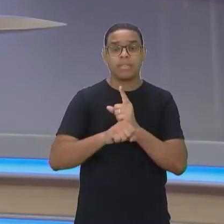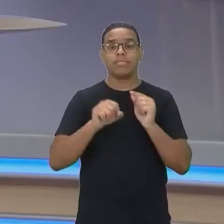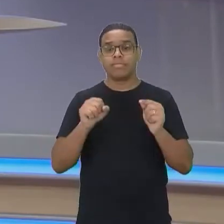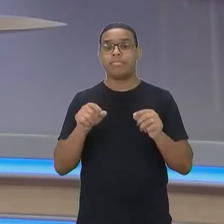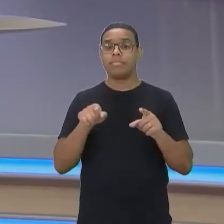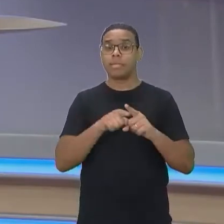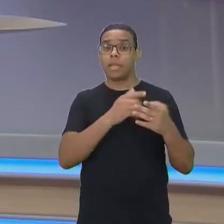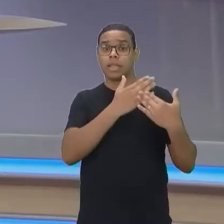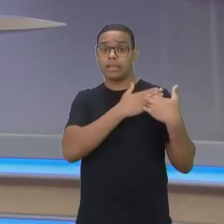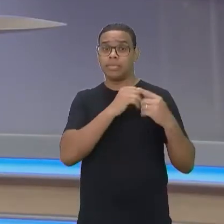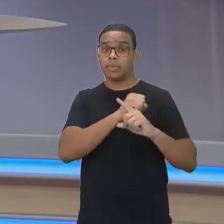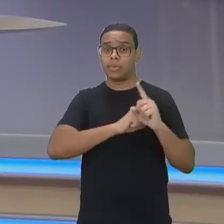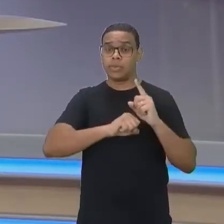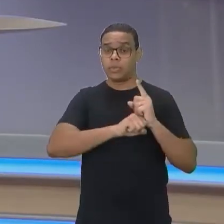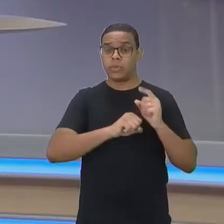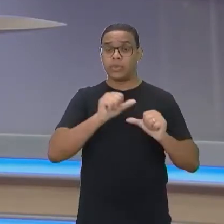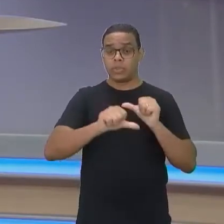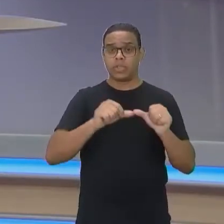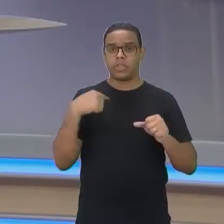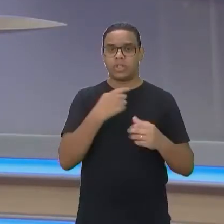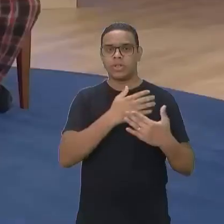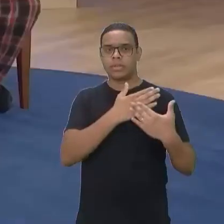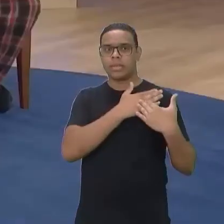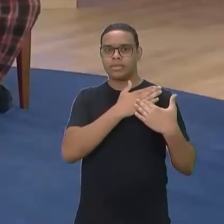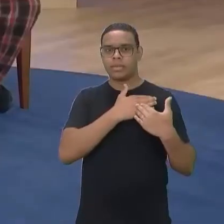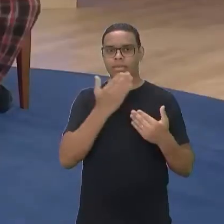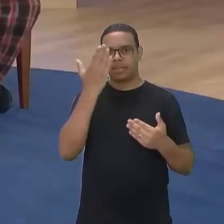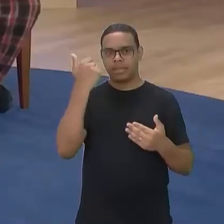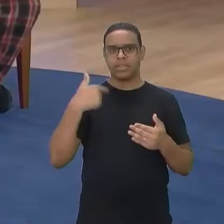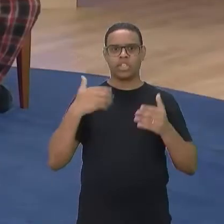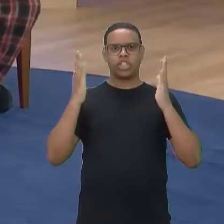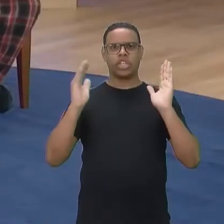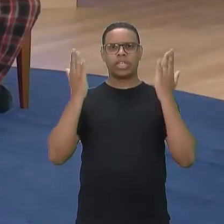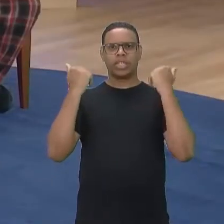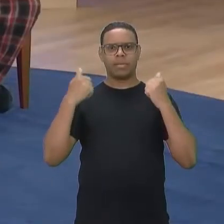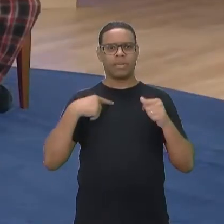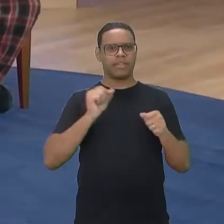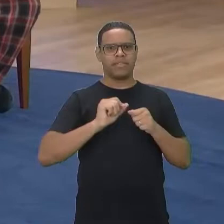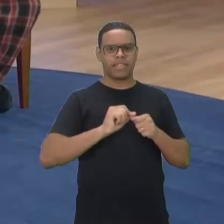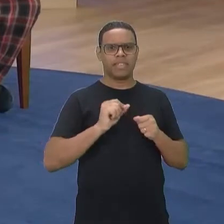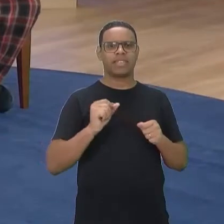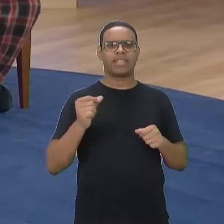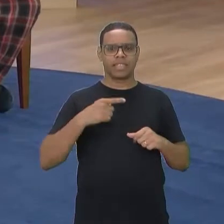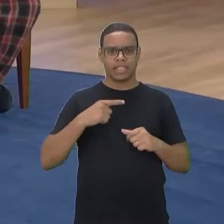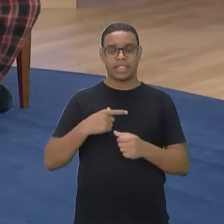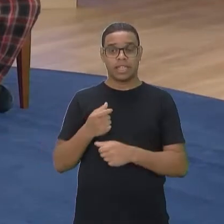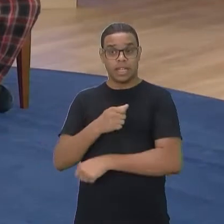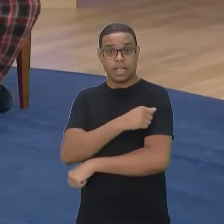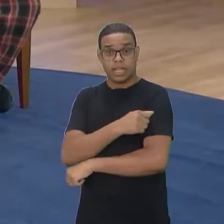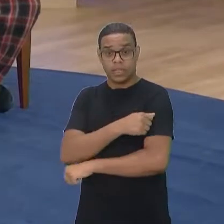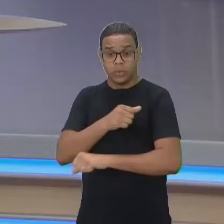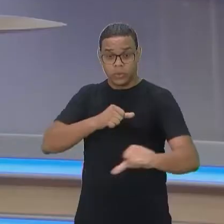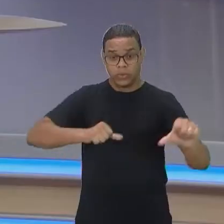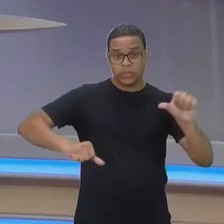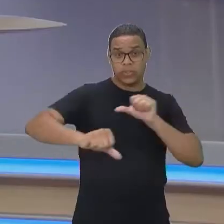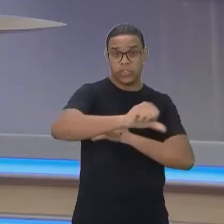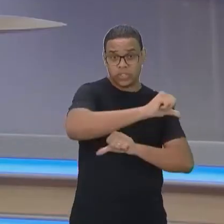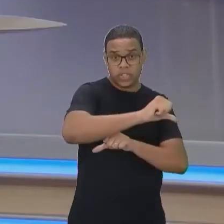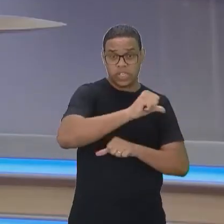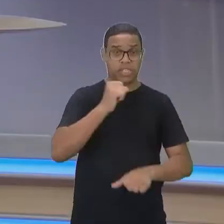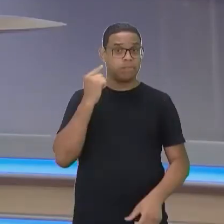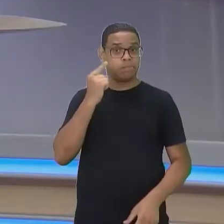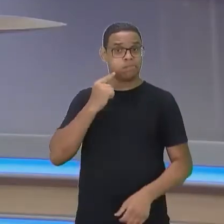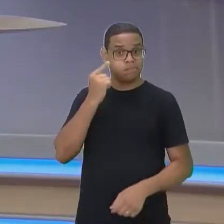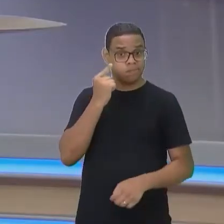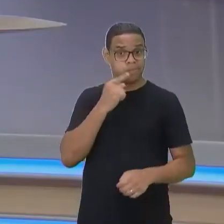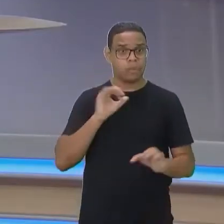muitas vezes a gente acha que quando a gente vai assumir um papel, que a gente já sabe do que a gente está fazendo. Você vai sair de estudante para, sei lá,